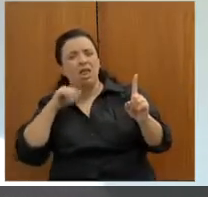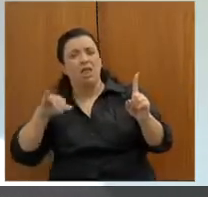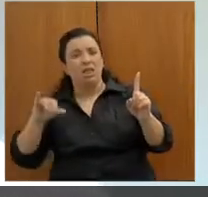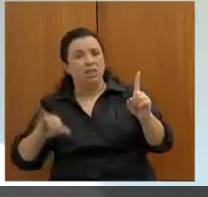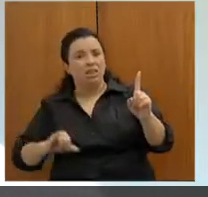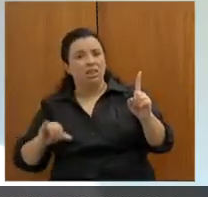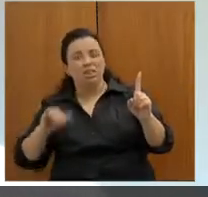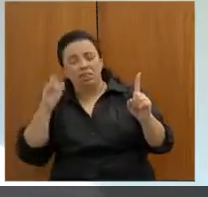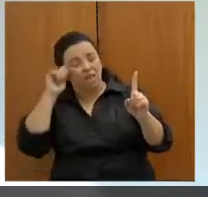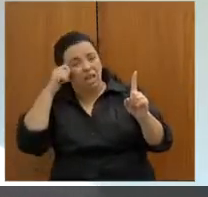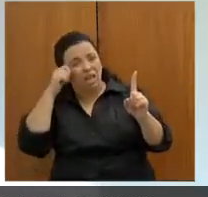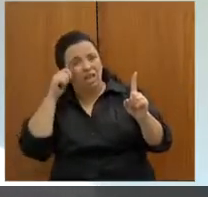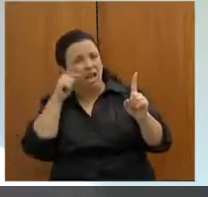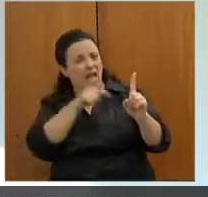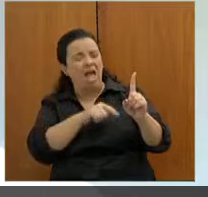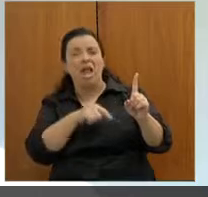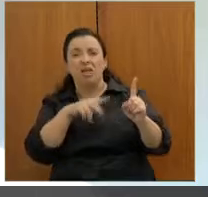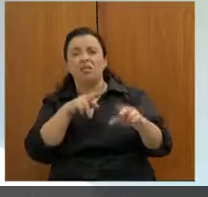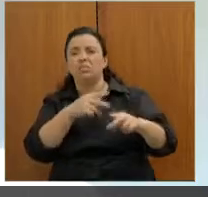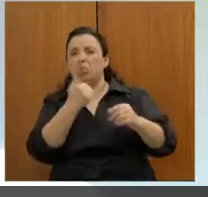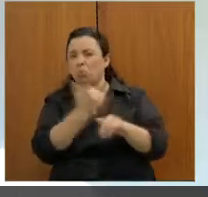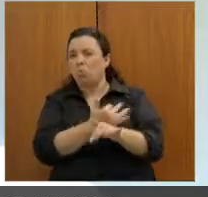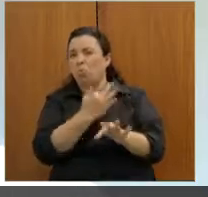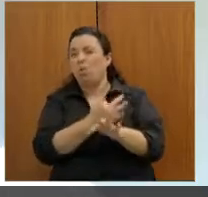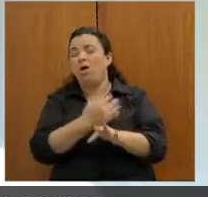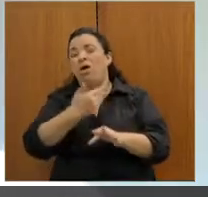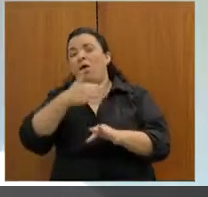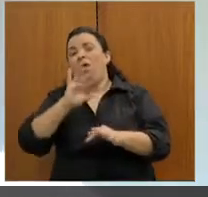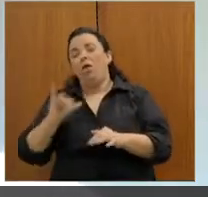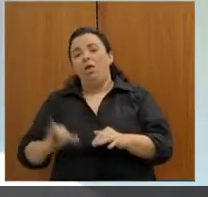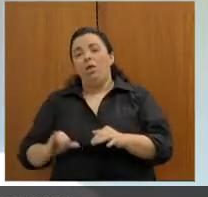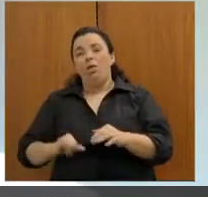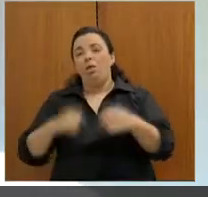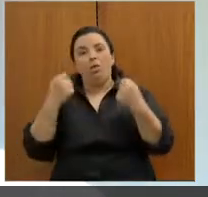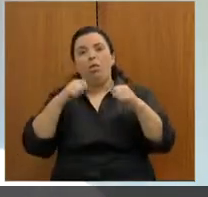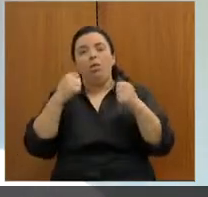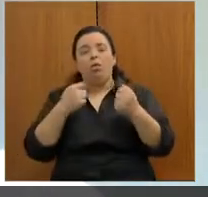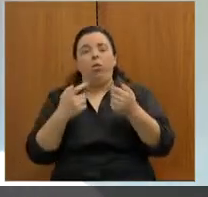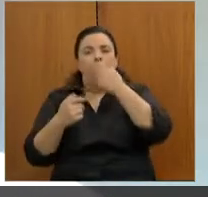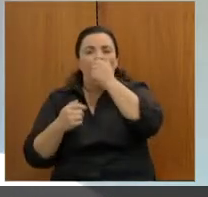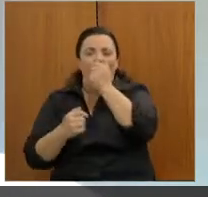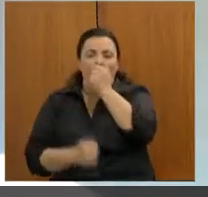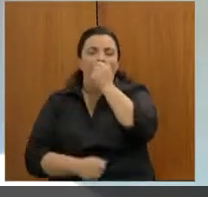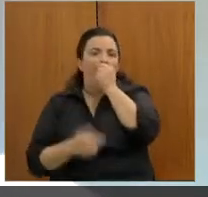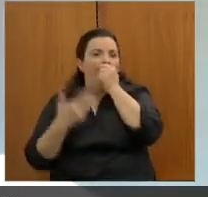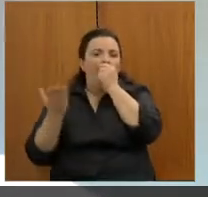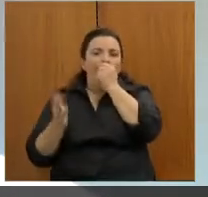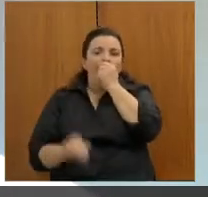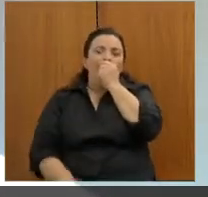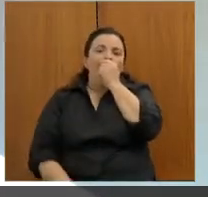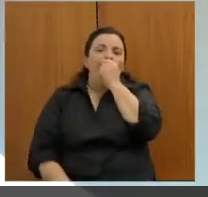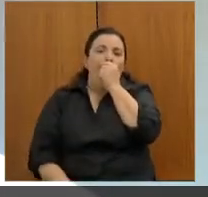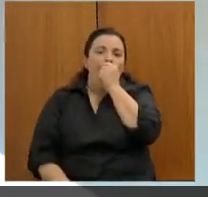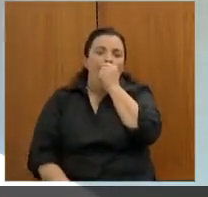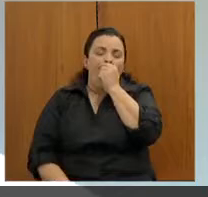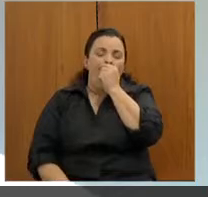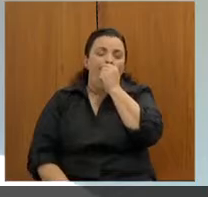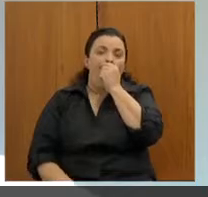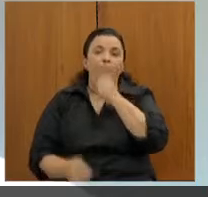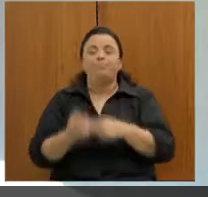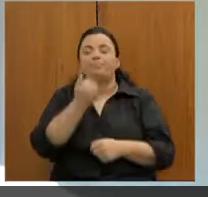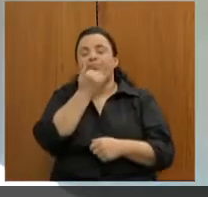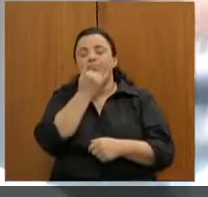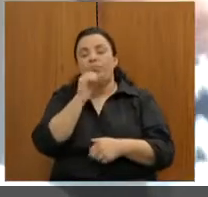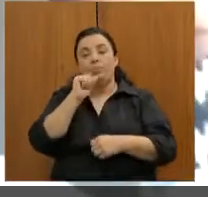por isso que eu preciso de anestesia e não somente em março desse ano foi considerado inconstitucional